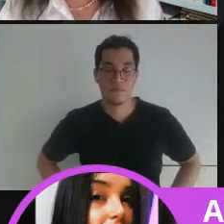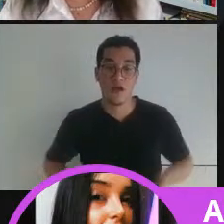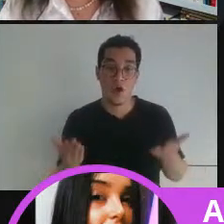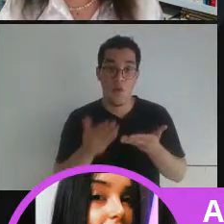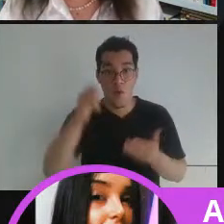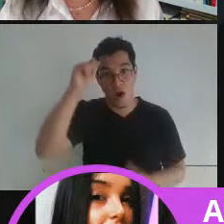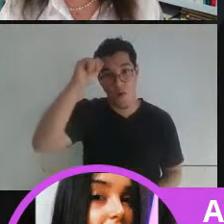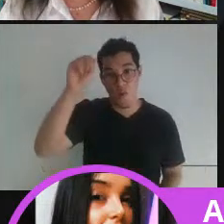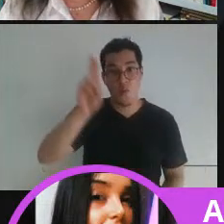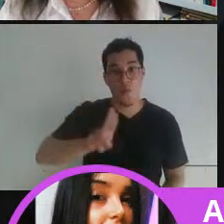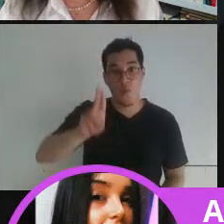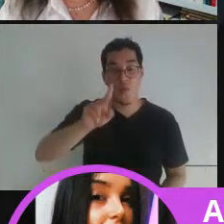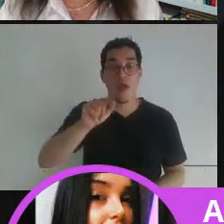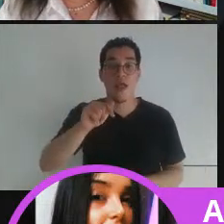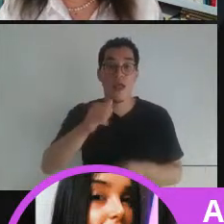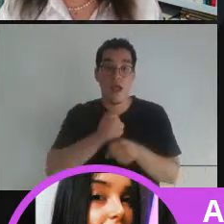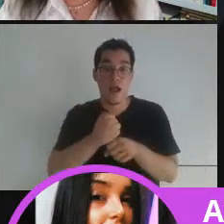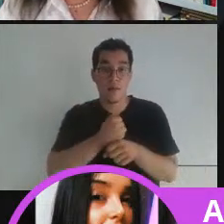e 1985.